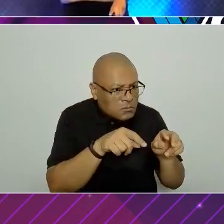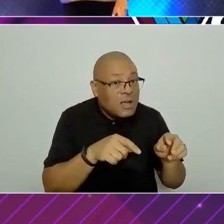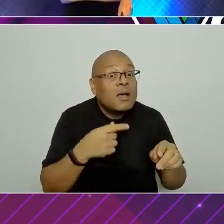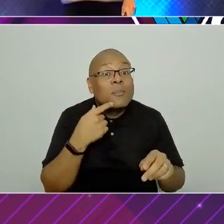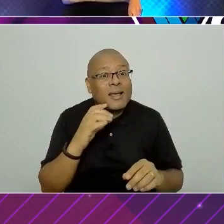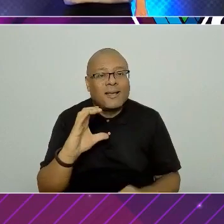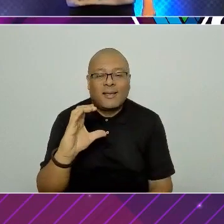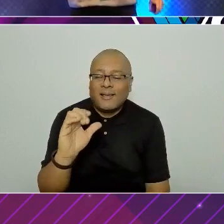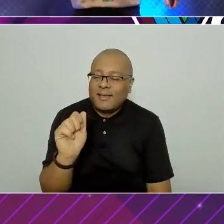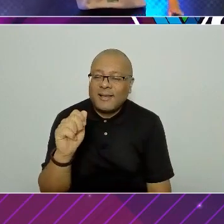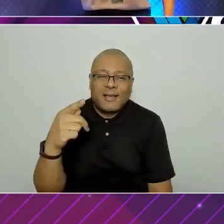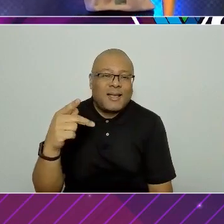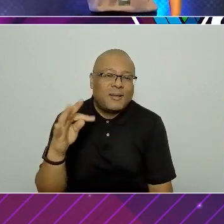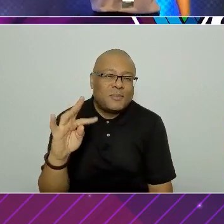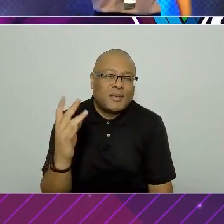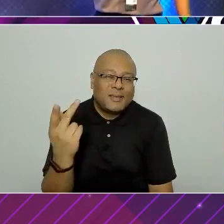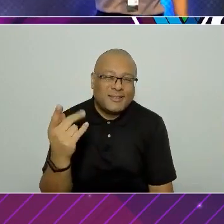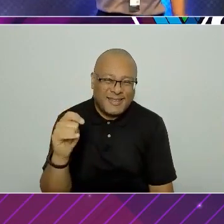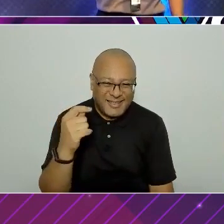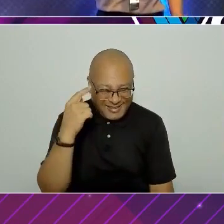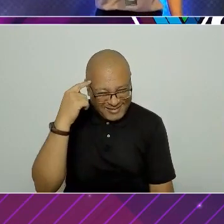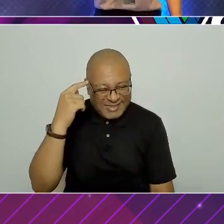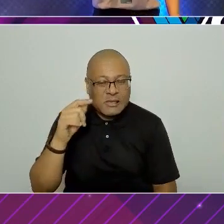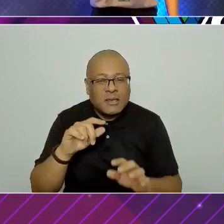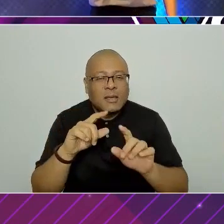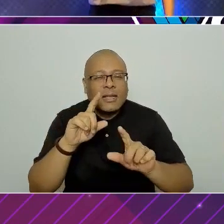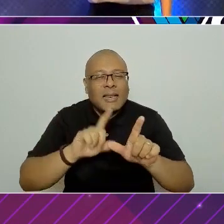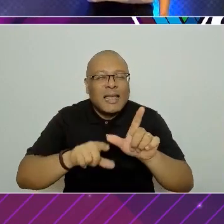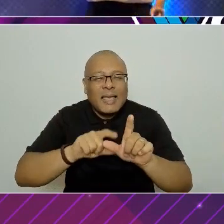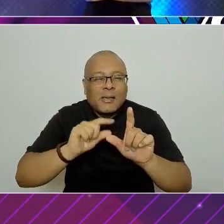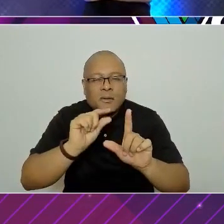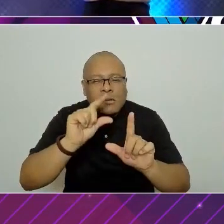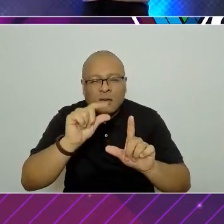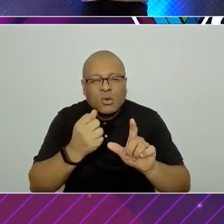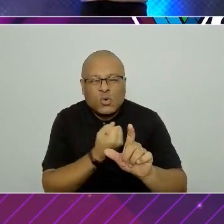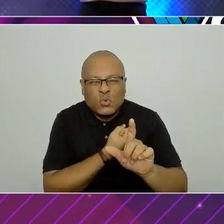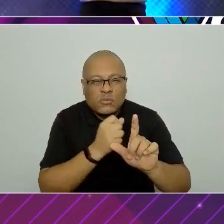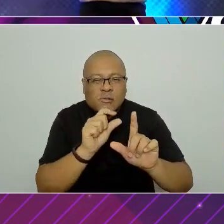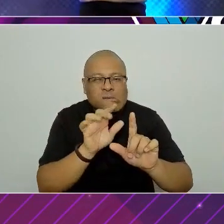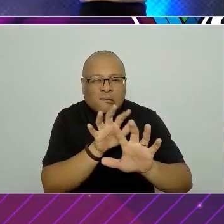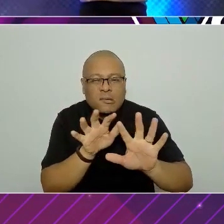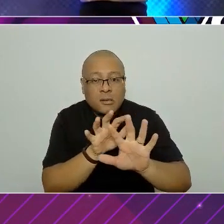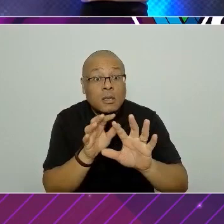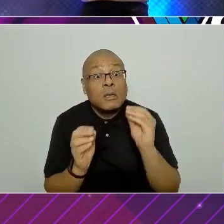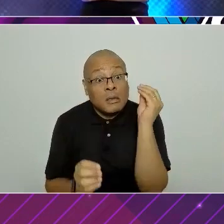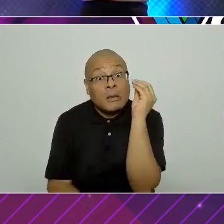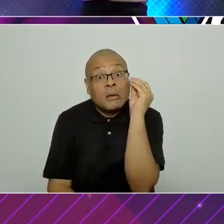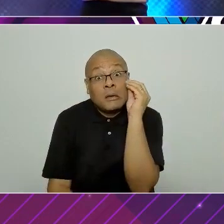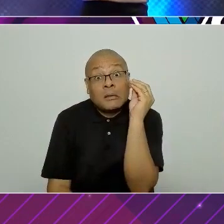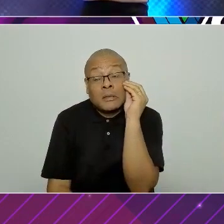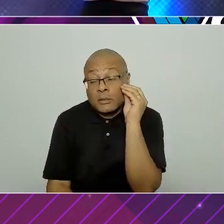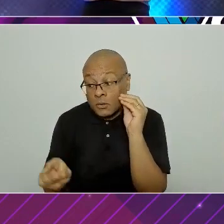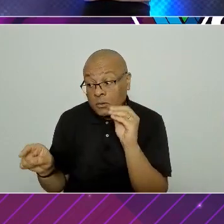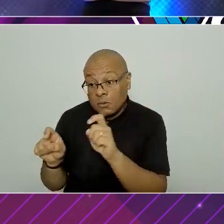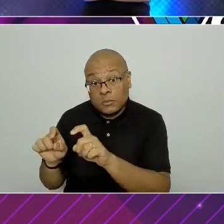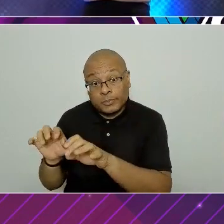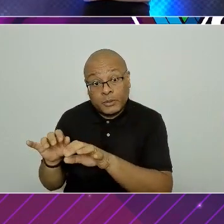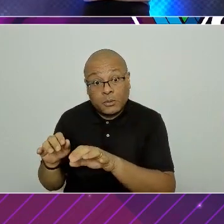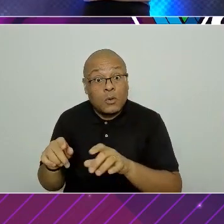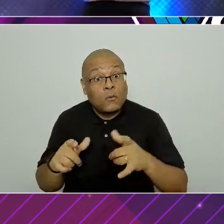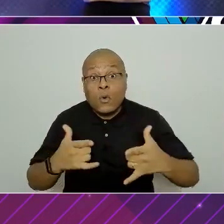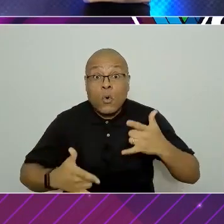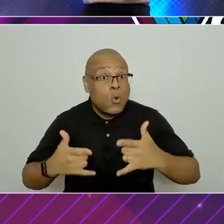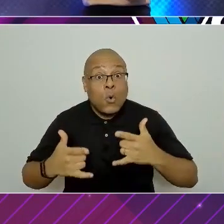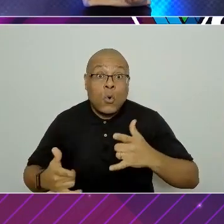né, baseados em texto. Então, a identificação de CAPTCHAs, né, eles tentaram burlar a verificação de você não é um robô, sabe